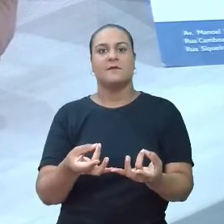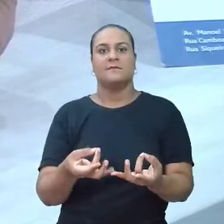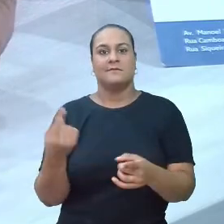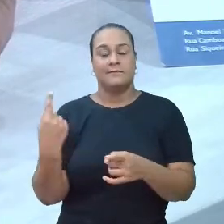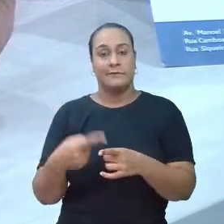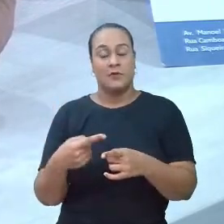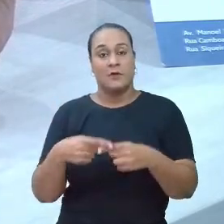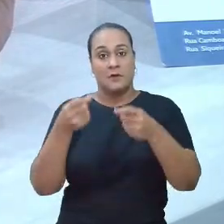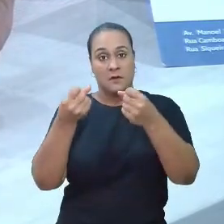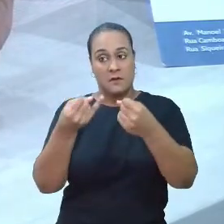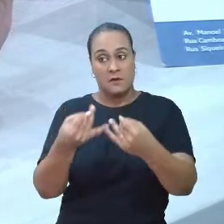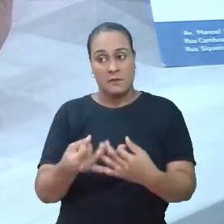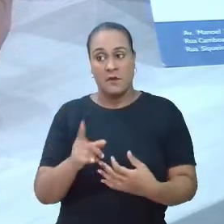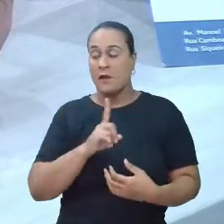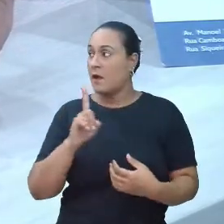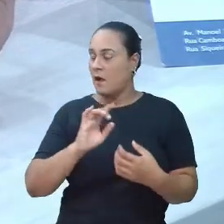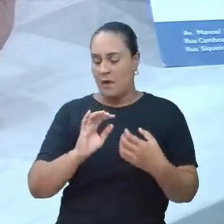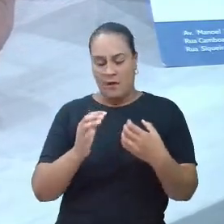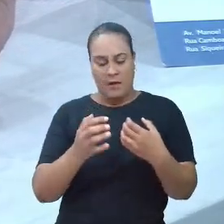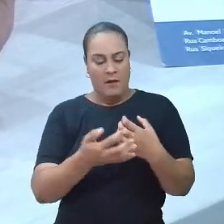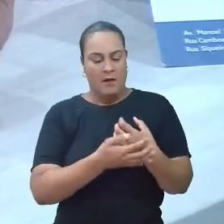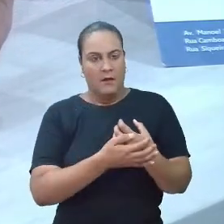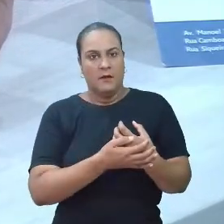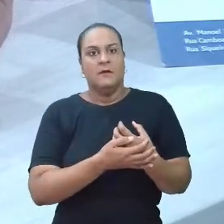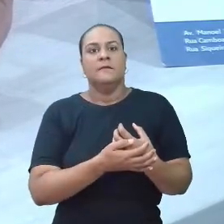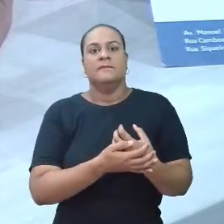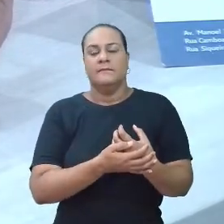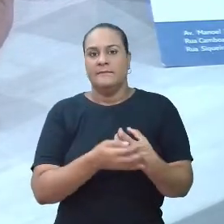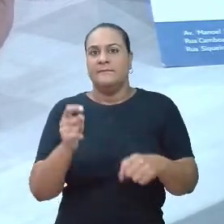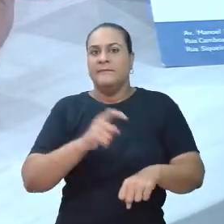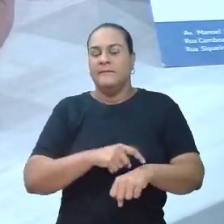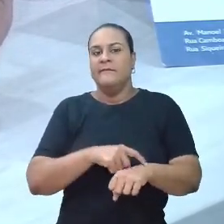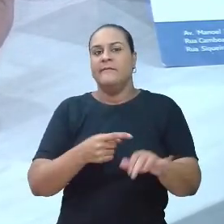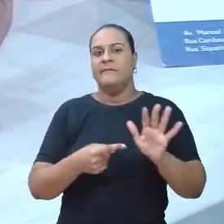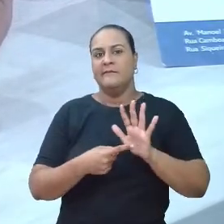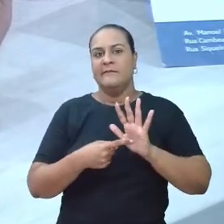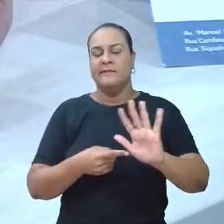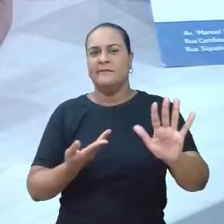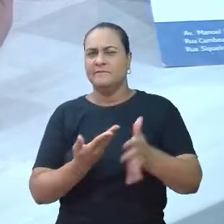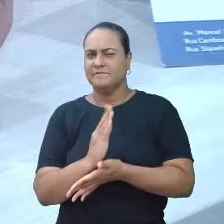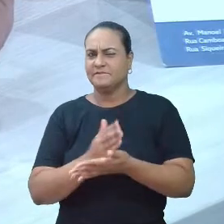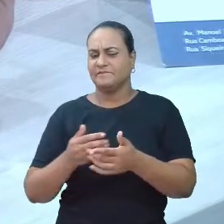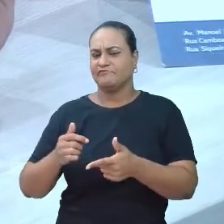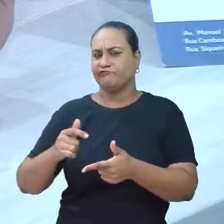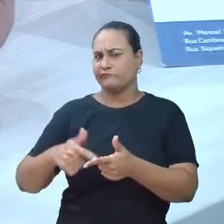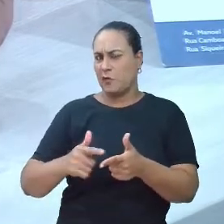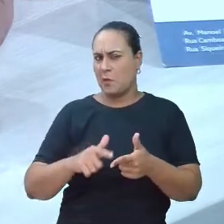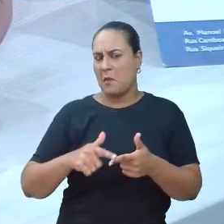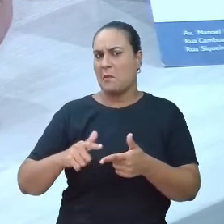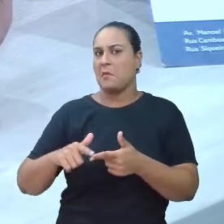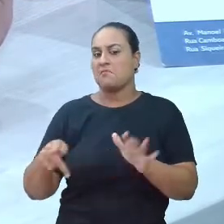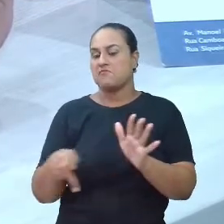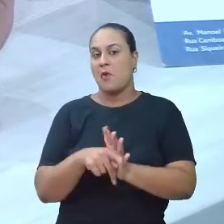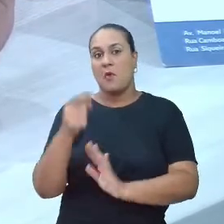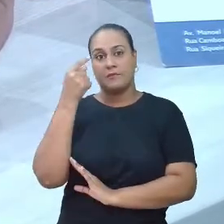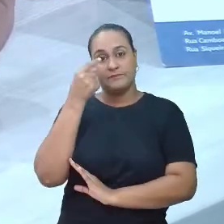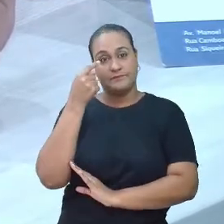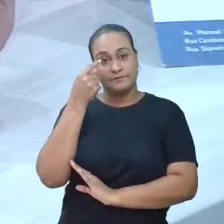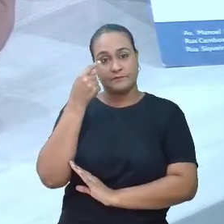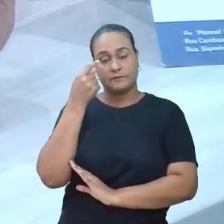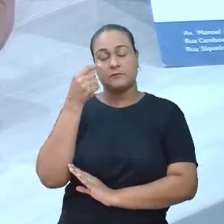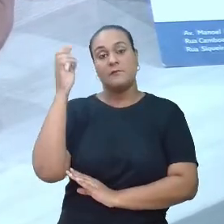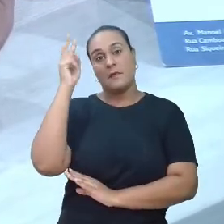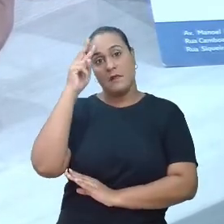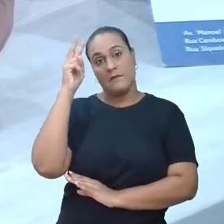estou falando desse cristalino, porque na hora que eu for apresentar hoje alguns problemas de visão, vocês vão lembrar que